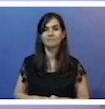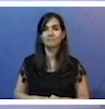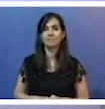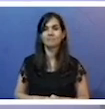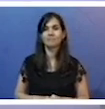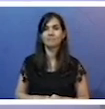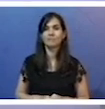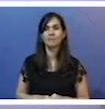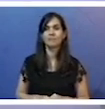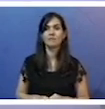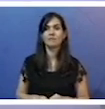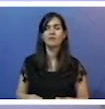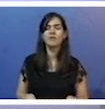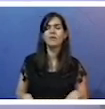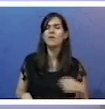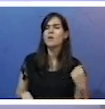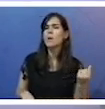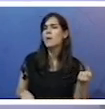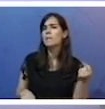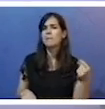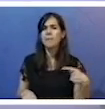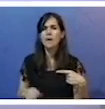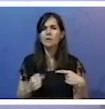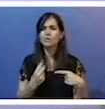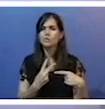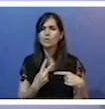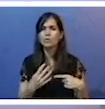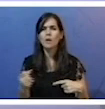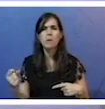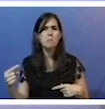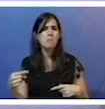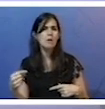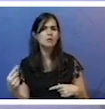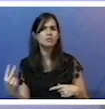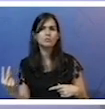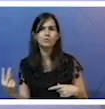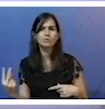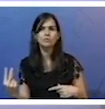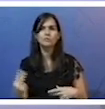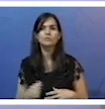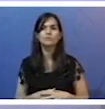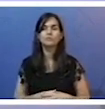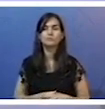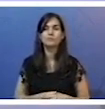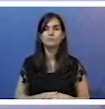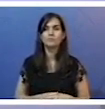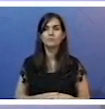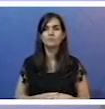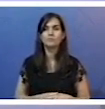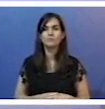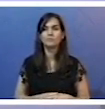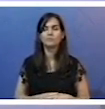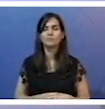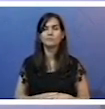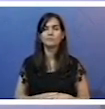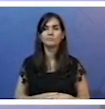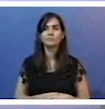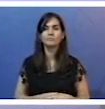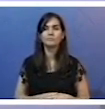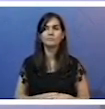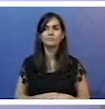10 - 2 = - 2 hora 0 - 2 vai dar menos dois não é zero